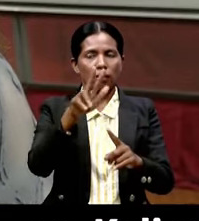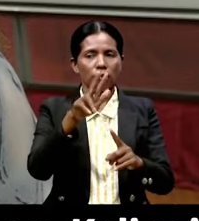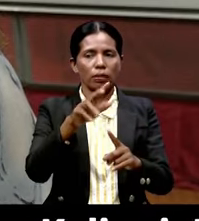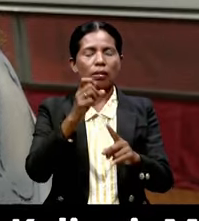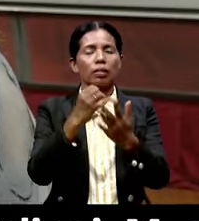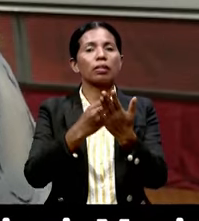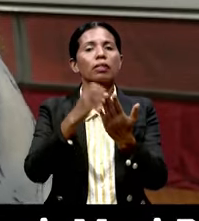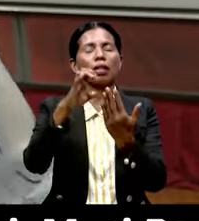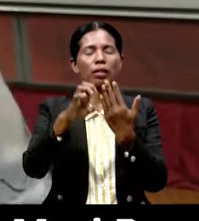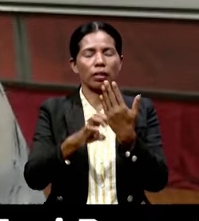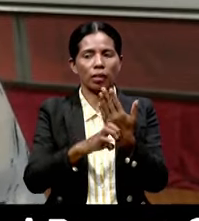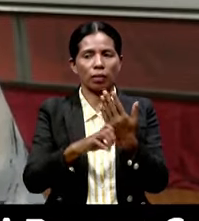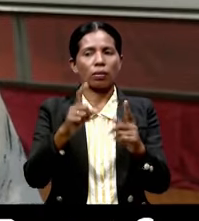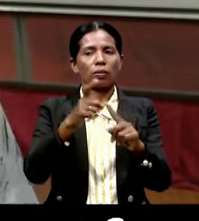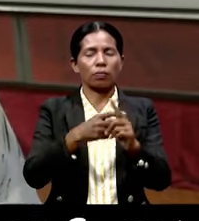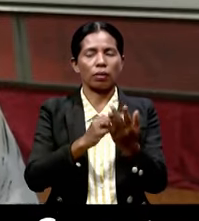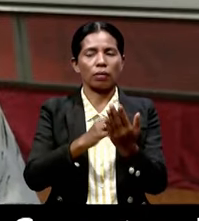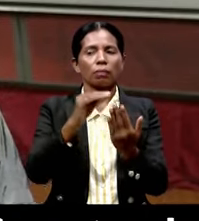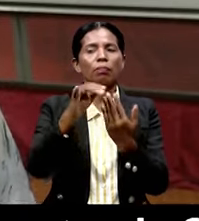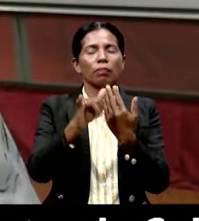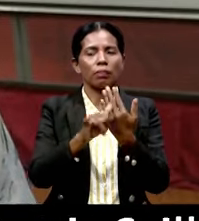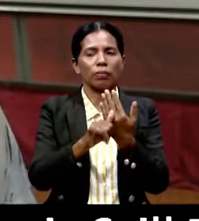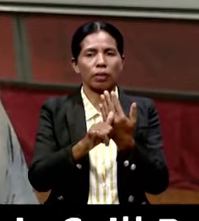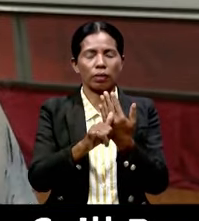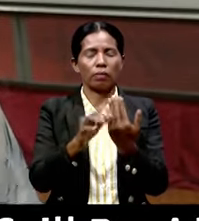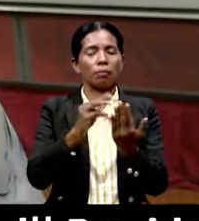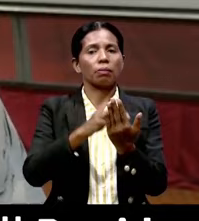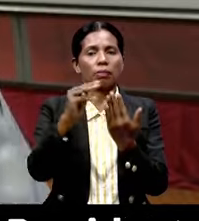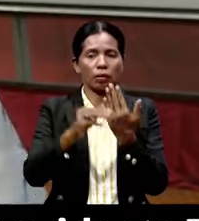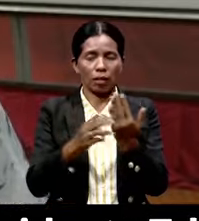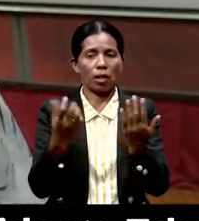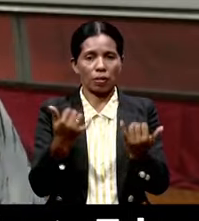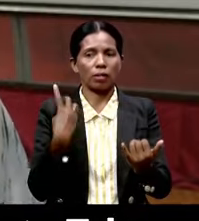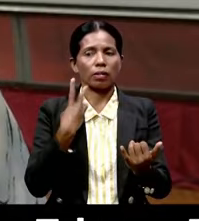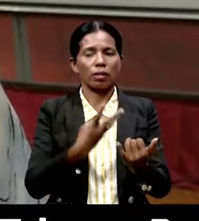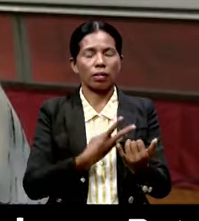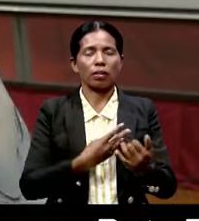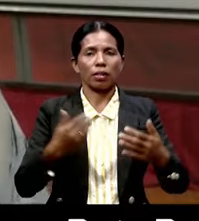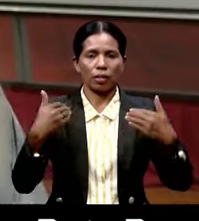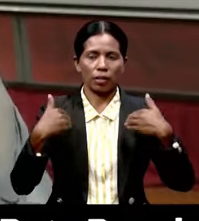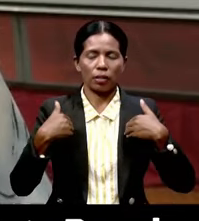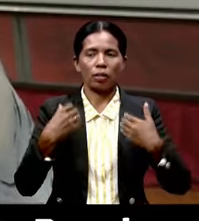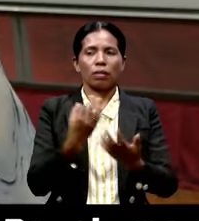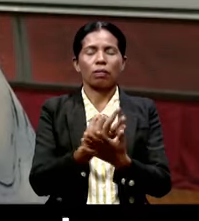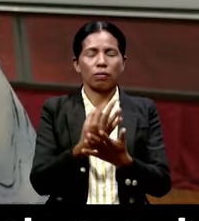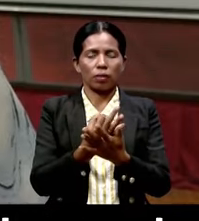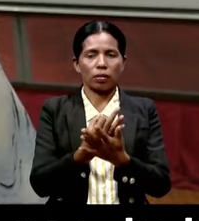to março, ita kulia ba janeiro, fevereiro to março, ita agora iha meio de trimestre kendua.